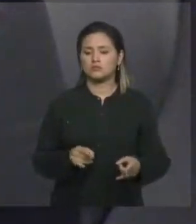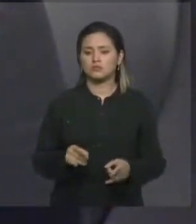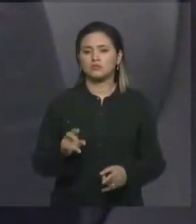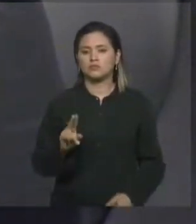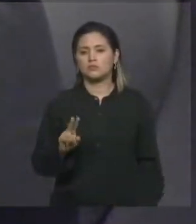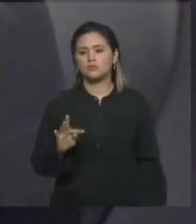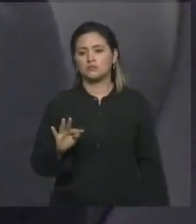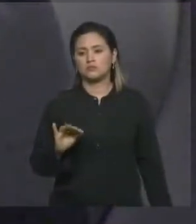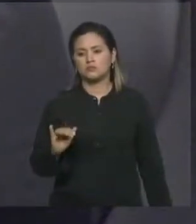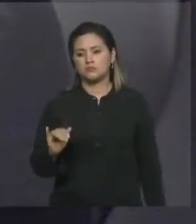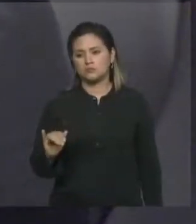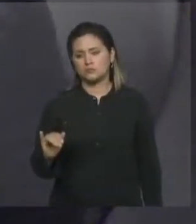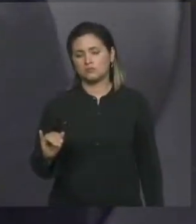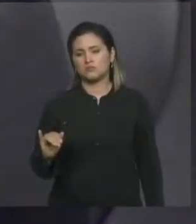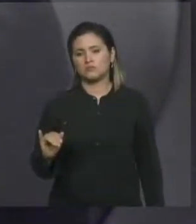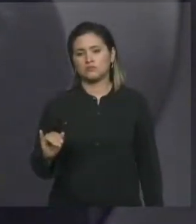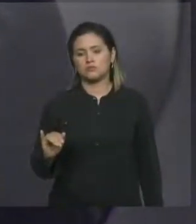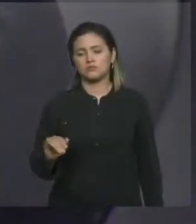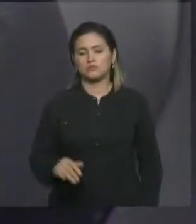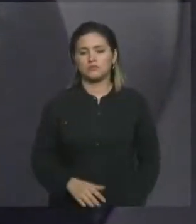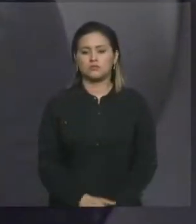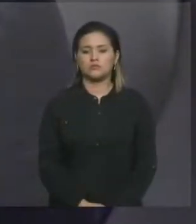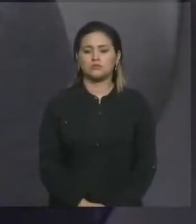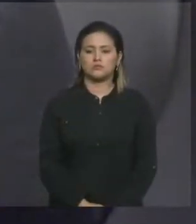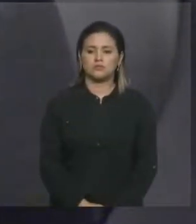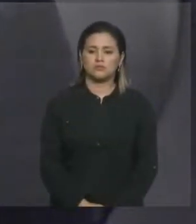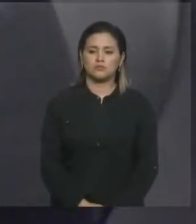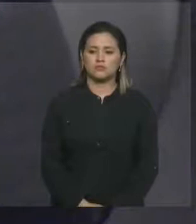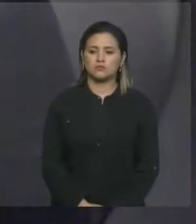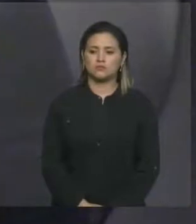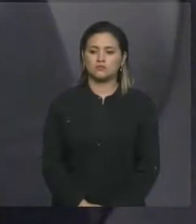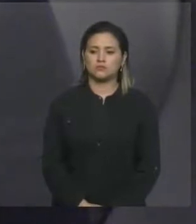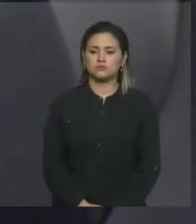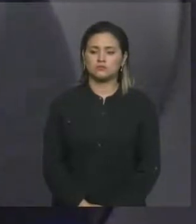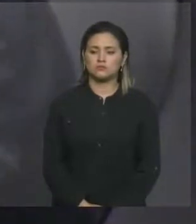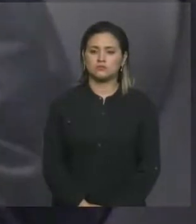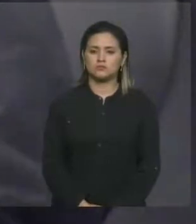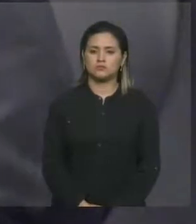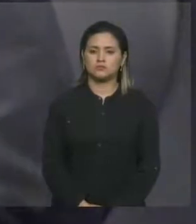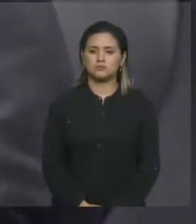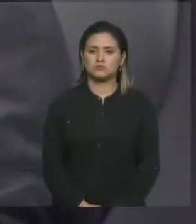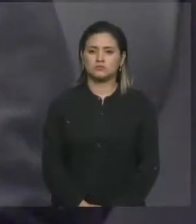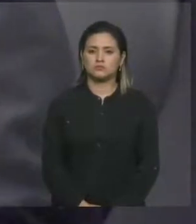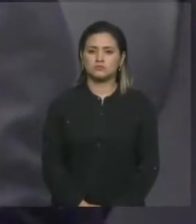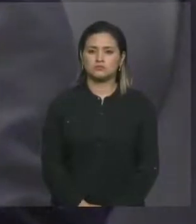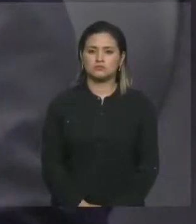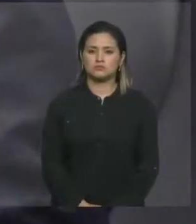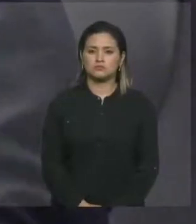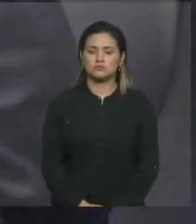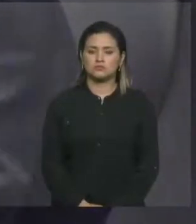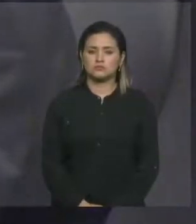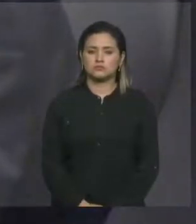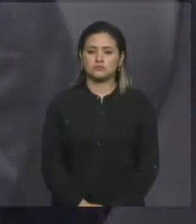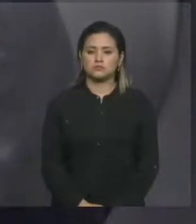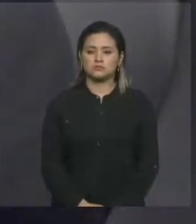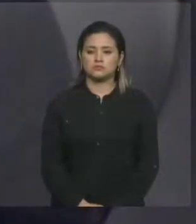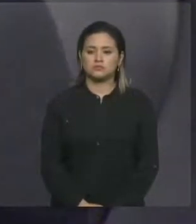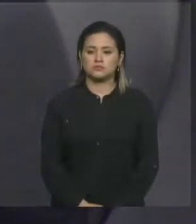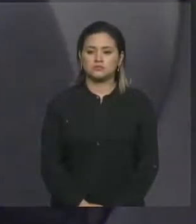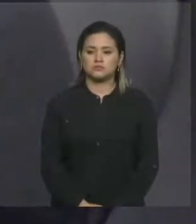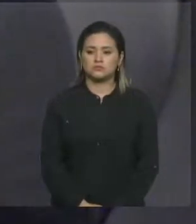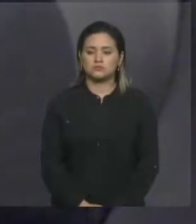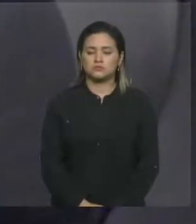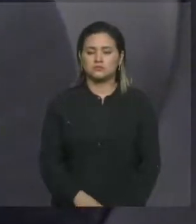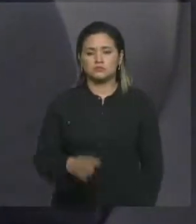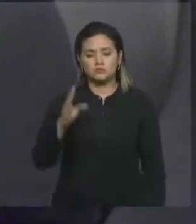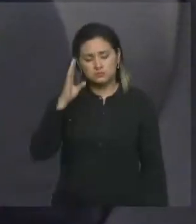para botar para funcionar, a UTI das crianças. Quer dizer que isso mexe com qualquer ser humano e principalmente nós